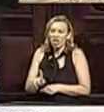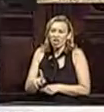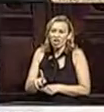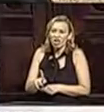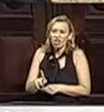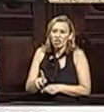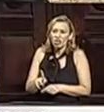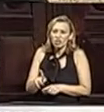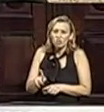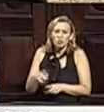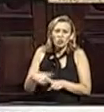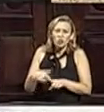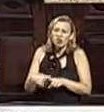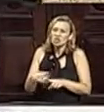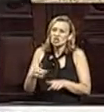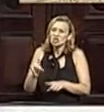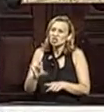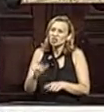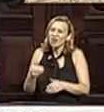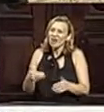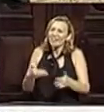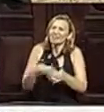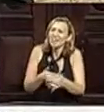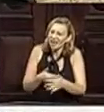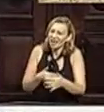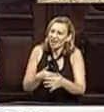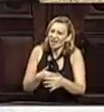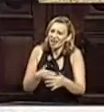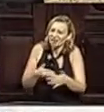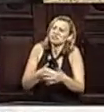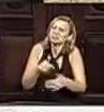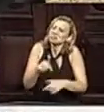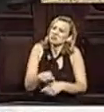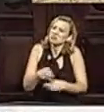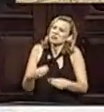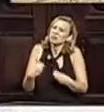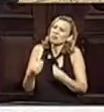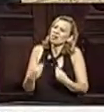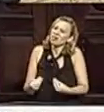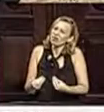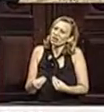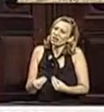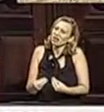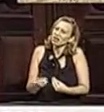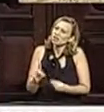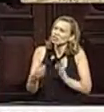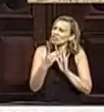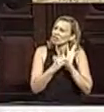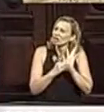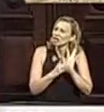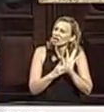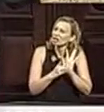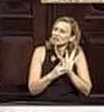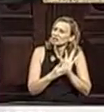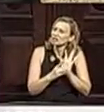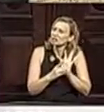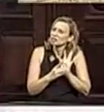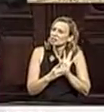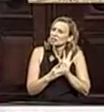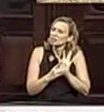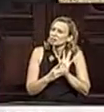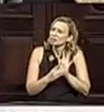que ir até aí? Para que entrar no repetro? Para que conceder mais